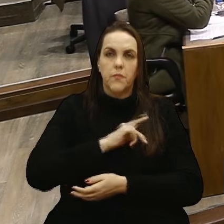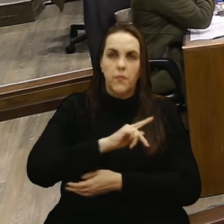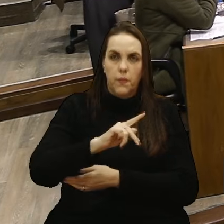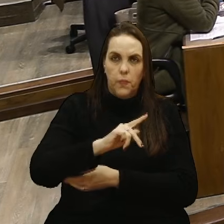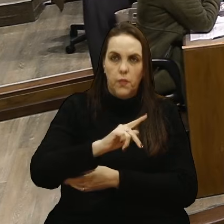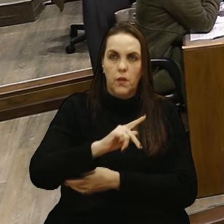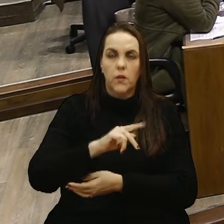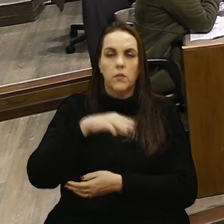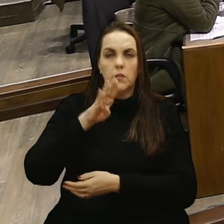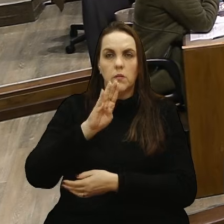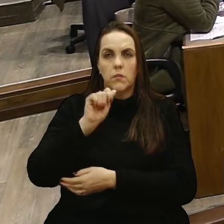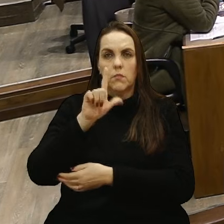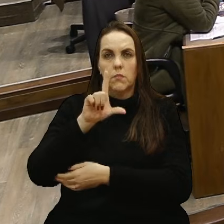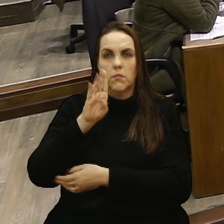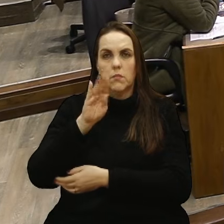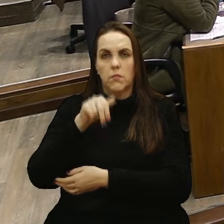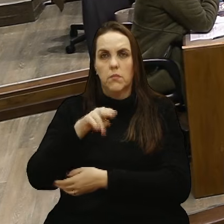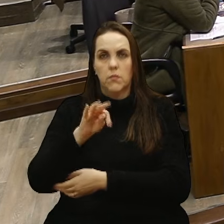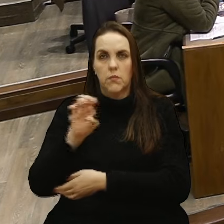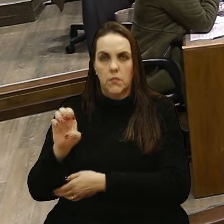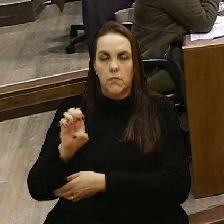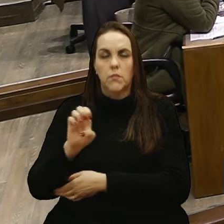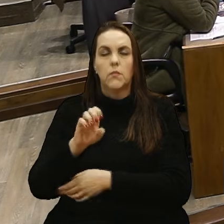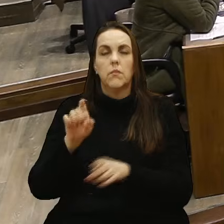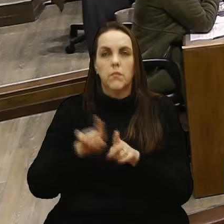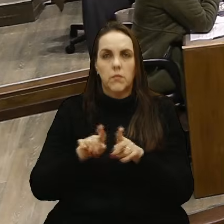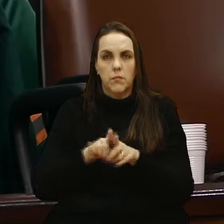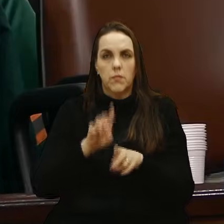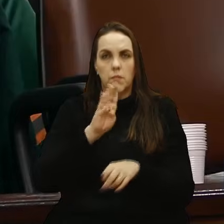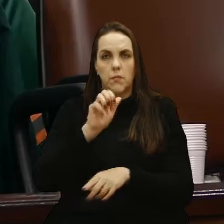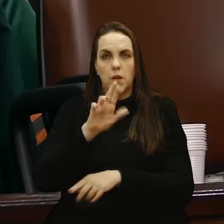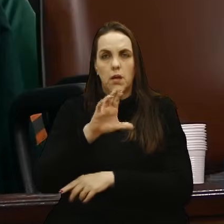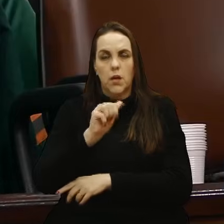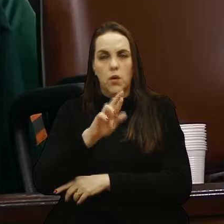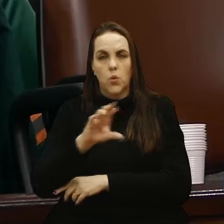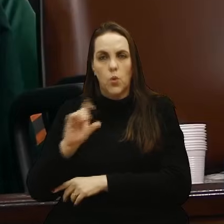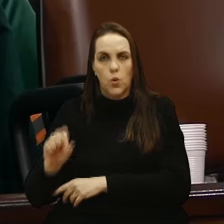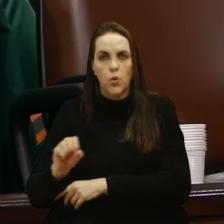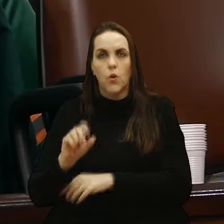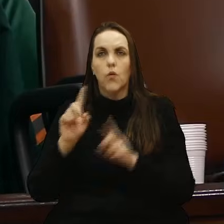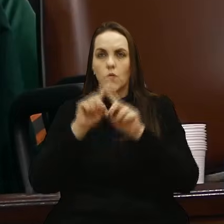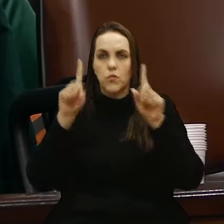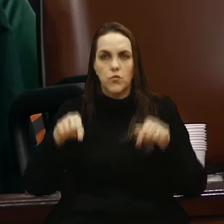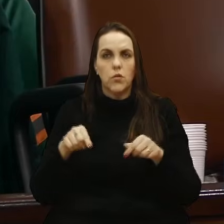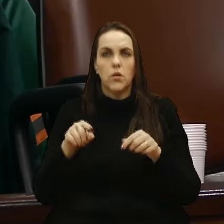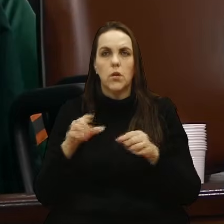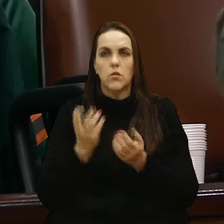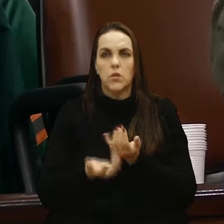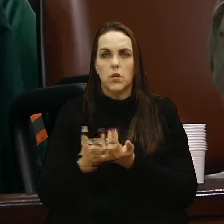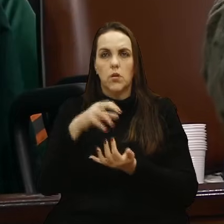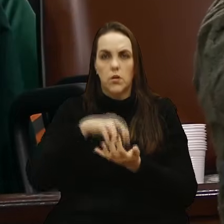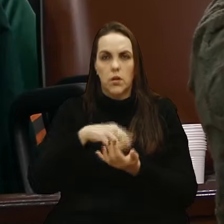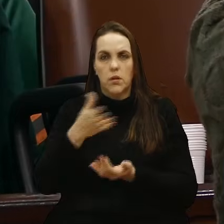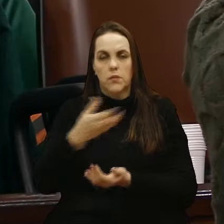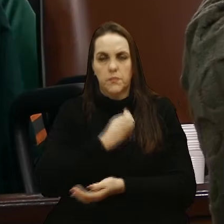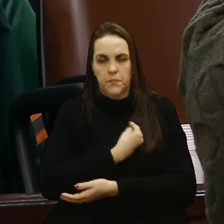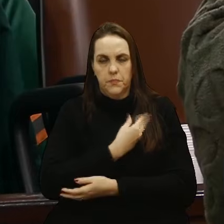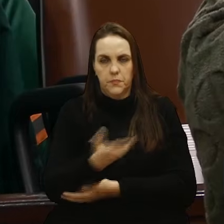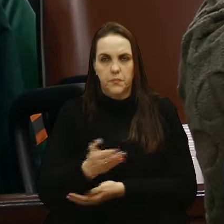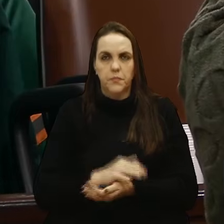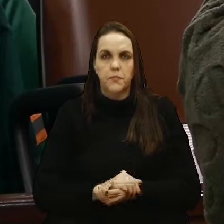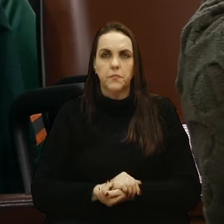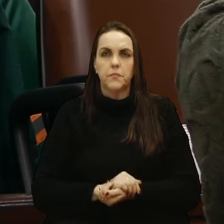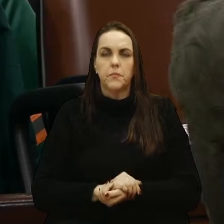presidente Balbinotti, ao Barcarolo e a todos os funcionários da Codeca que aqui estão. Eu sempre fui muito